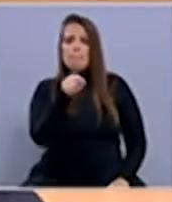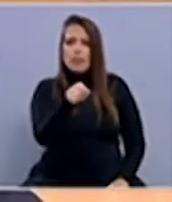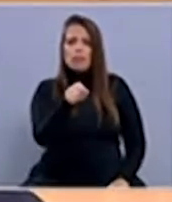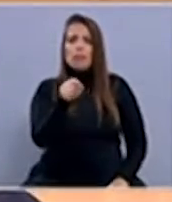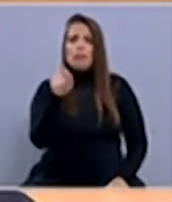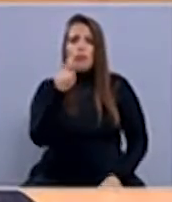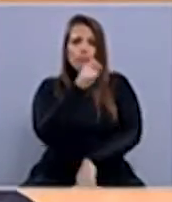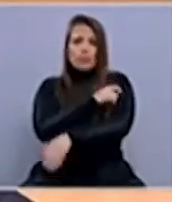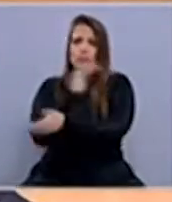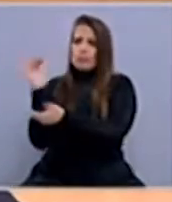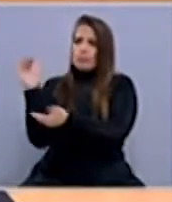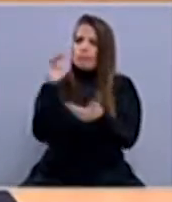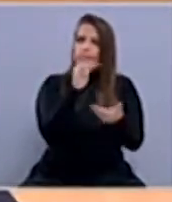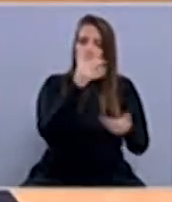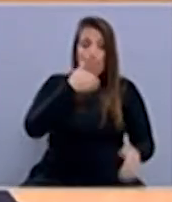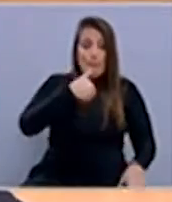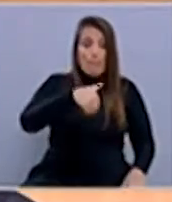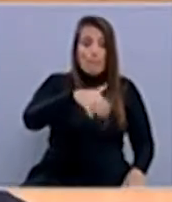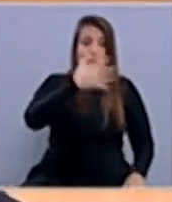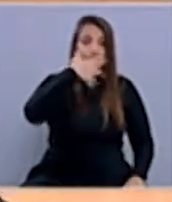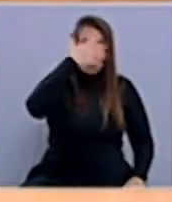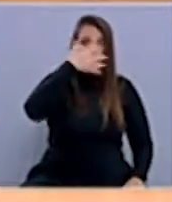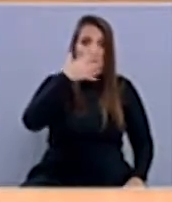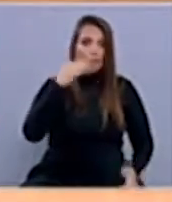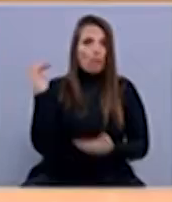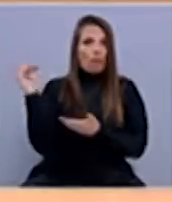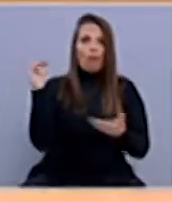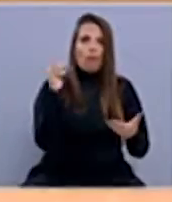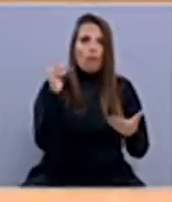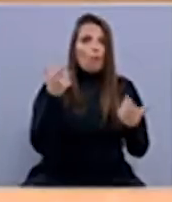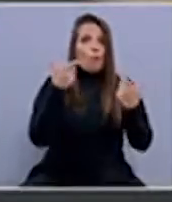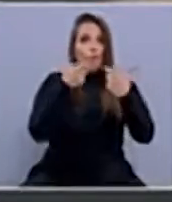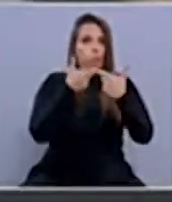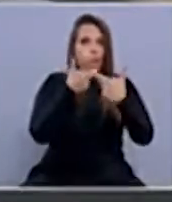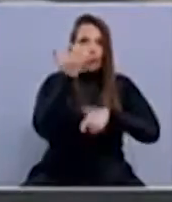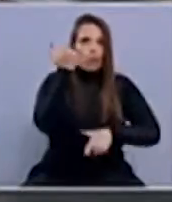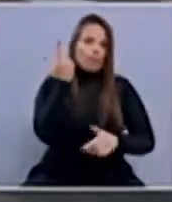que chegaram para os próximos dias não chegam.